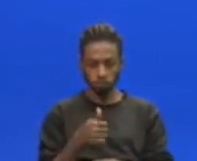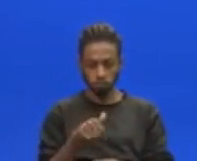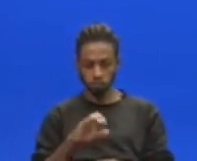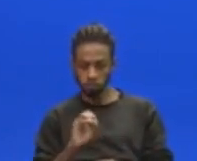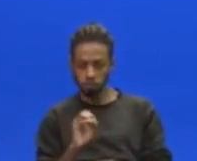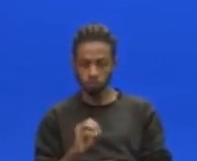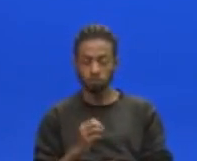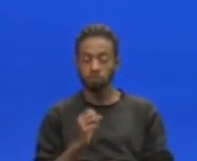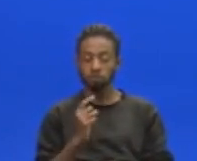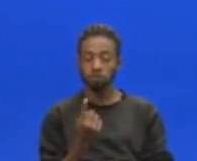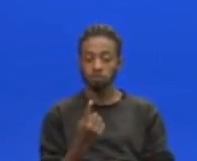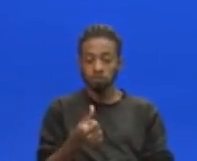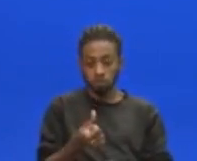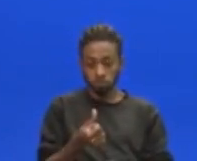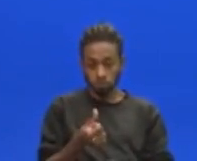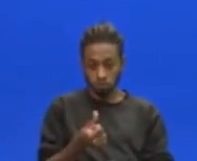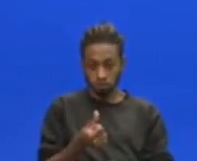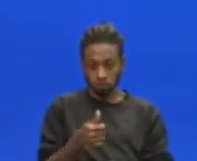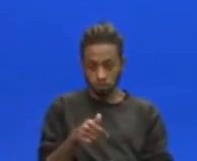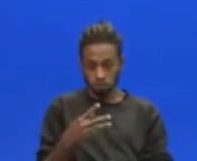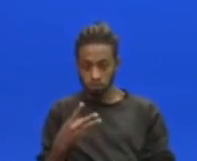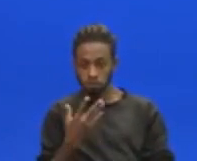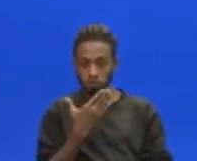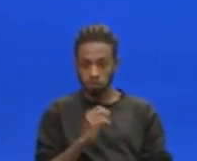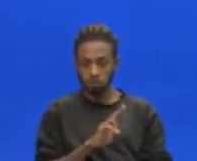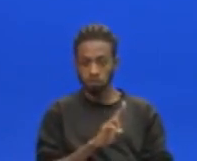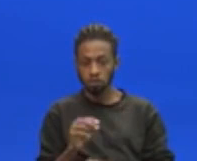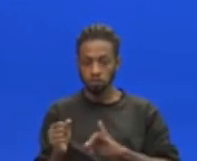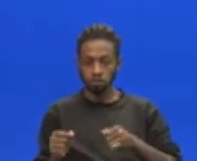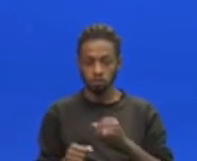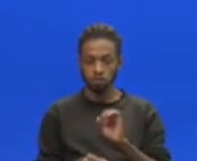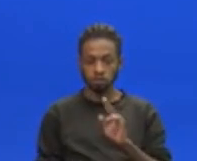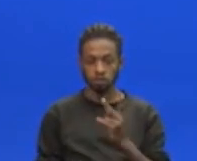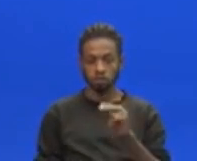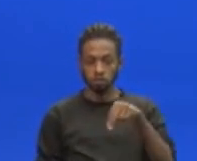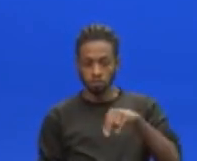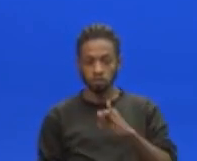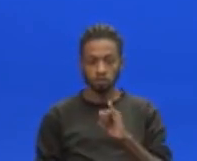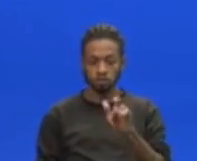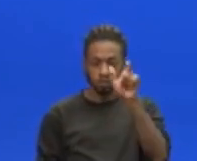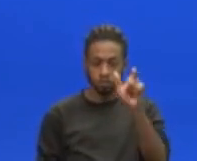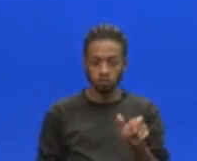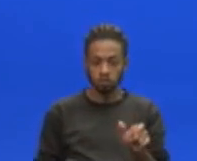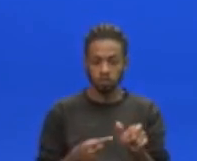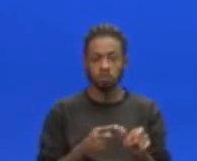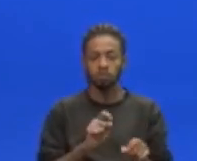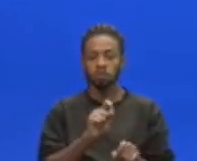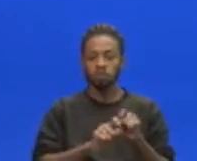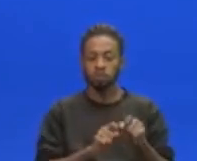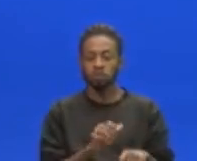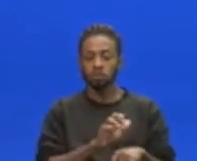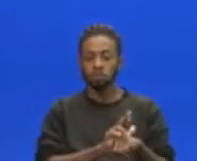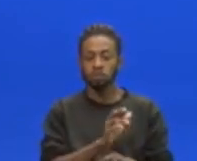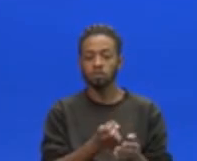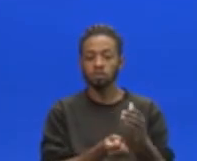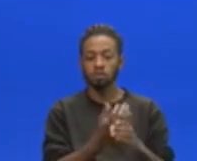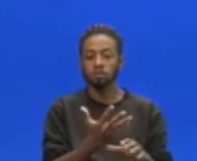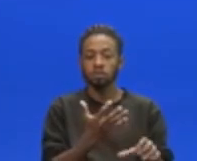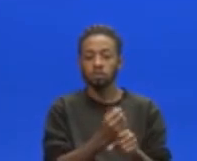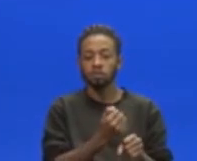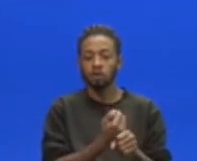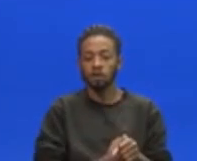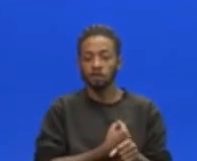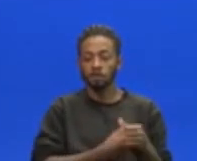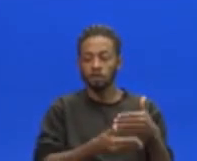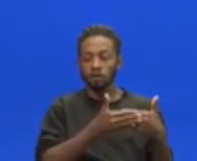1674 foi John Grant. John Grant, ele é considerado o pai da chamada estatística vital. John Grant, ele começou